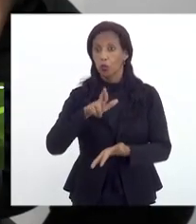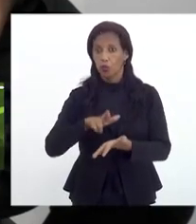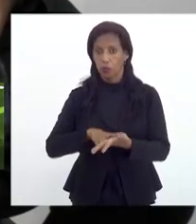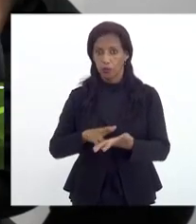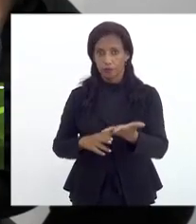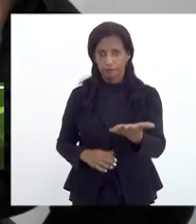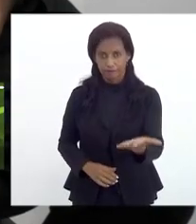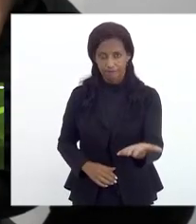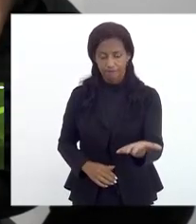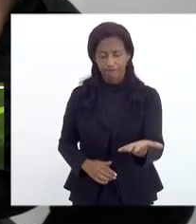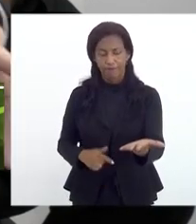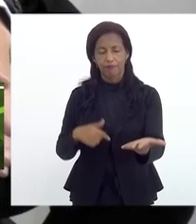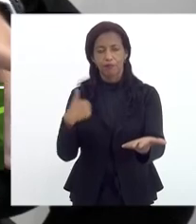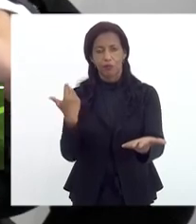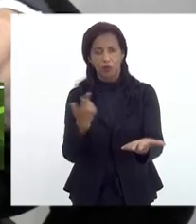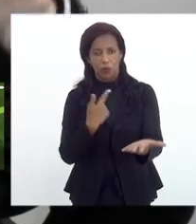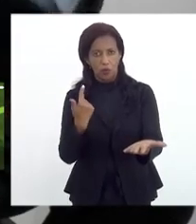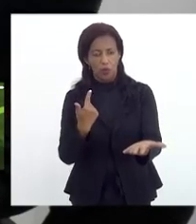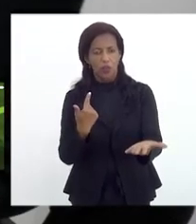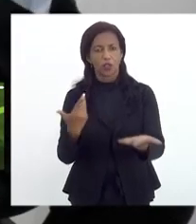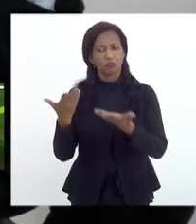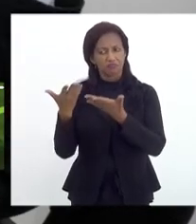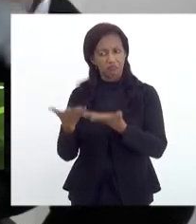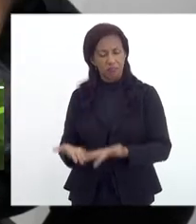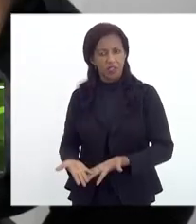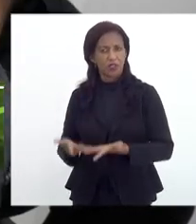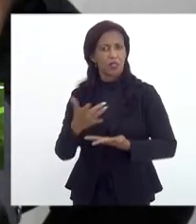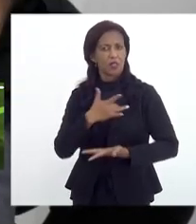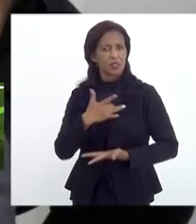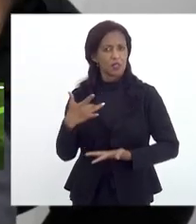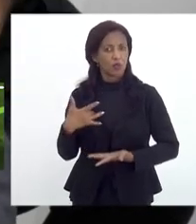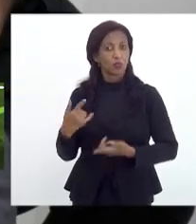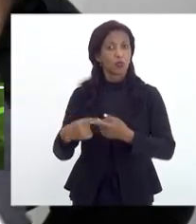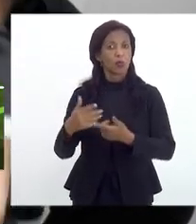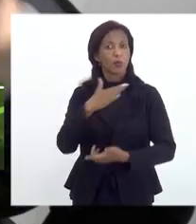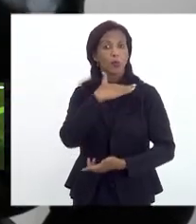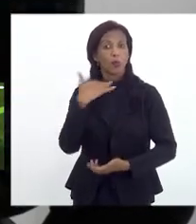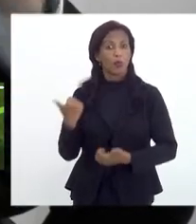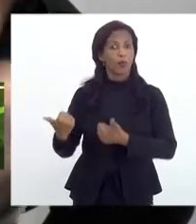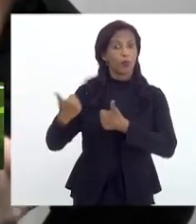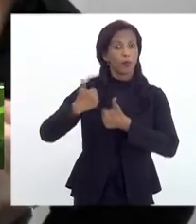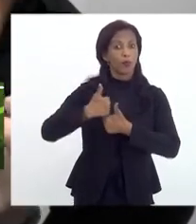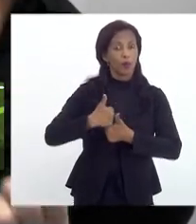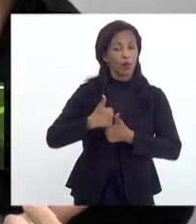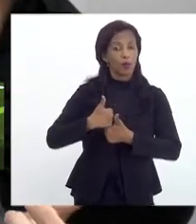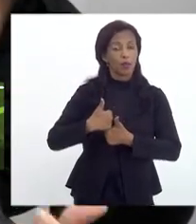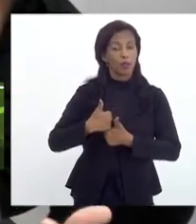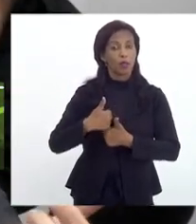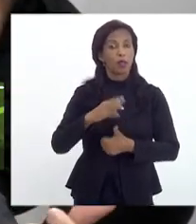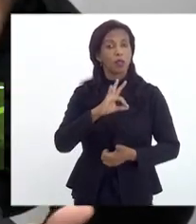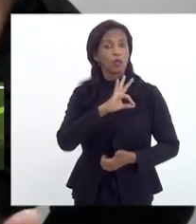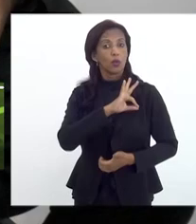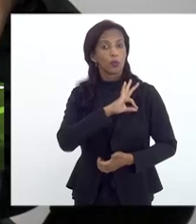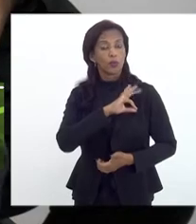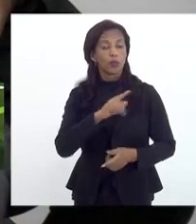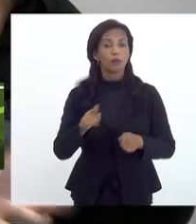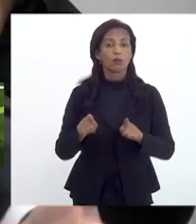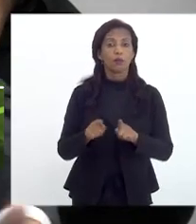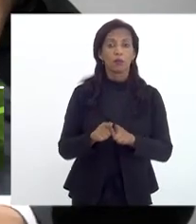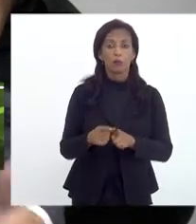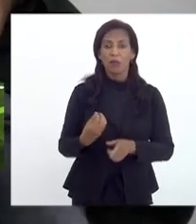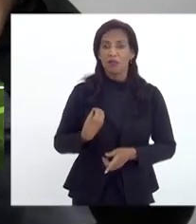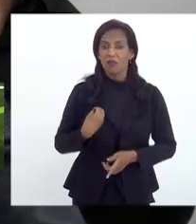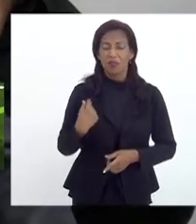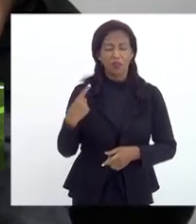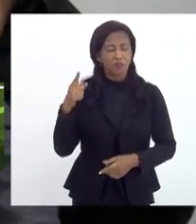Nós prestigiamos Muitos profissionais de saúde Na época da pandemia Porque morreram por nós E o policial Do Rio de Janeiro Por exemplo Vive